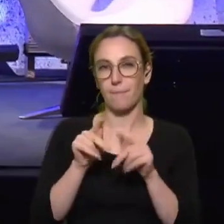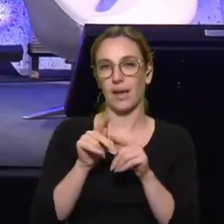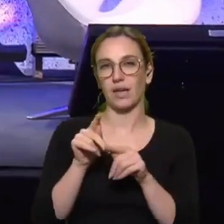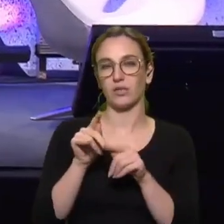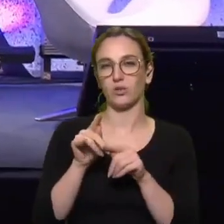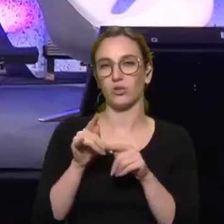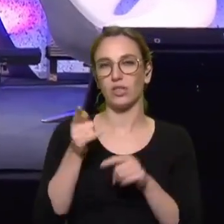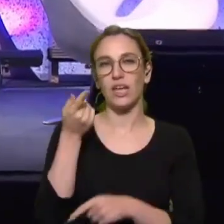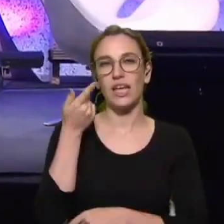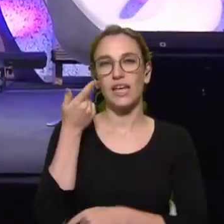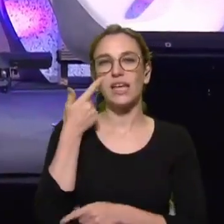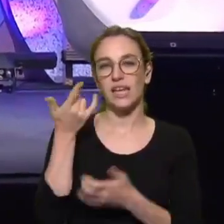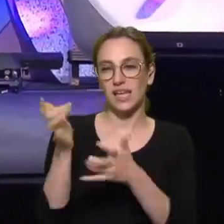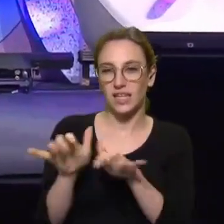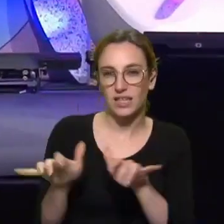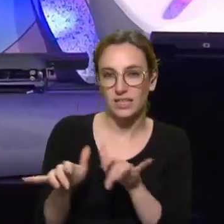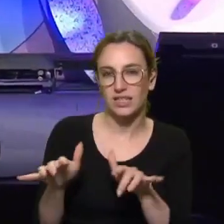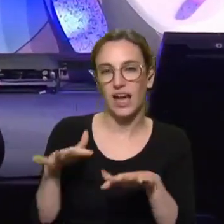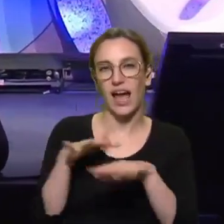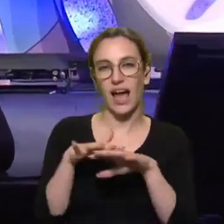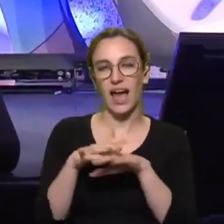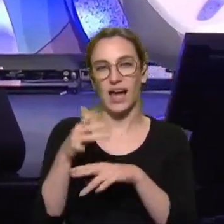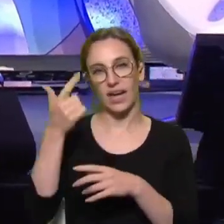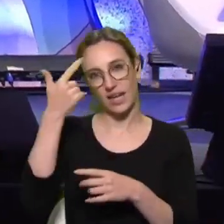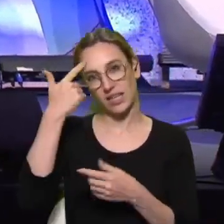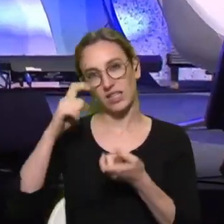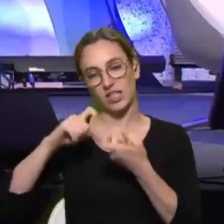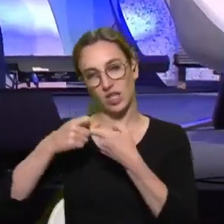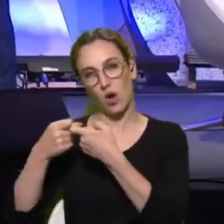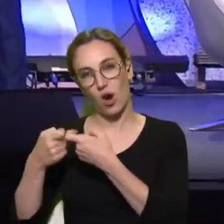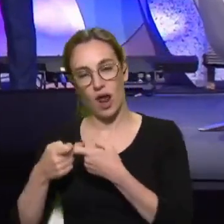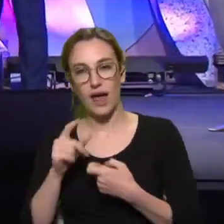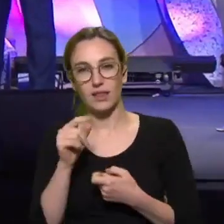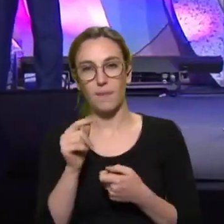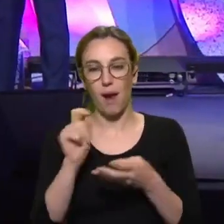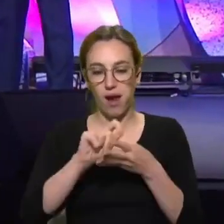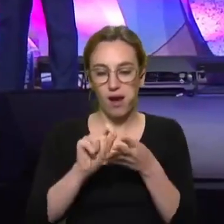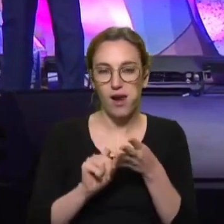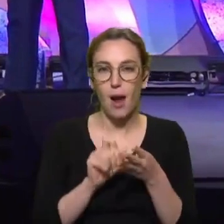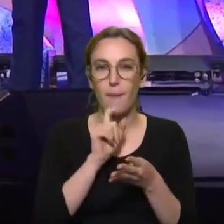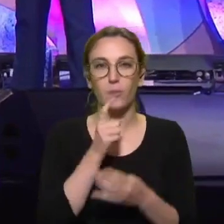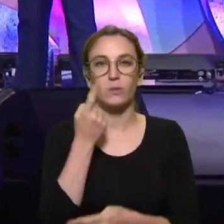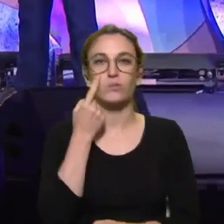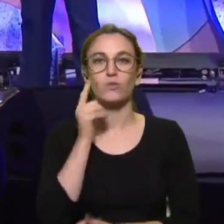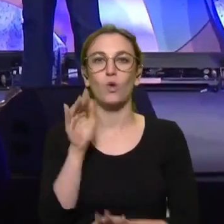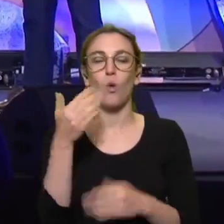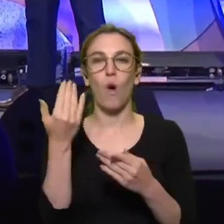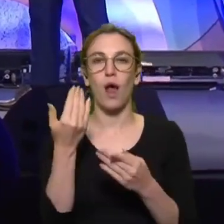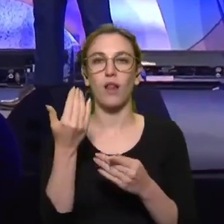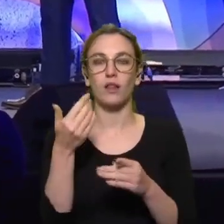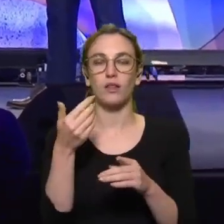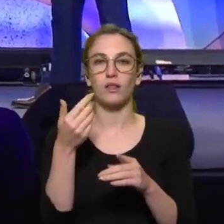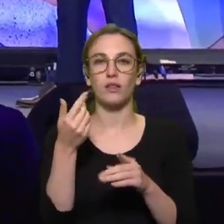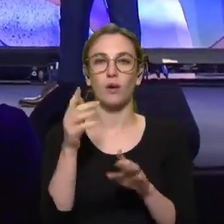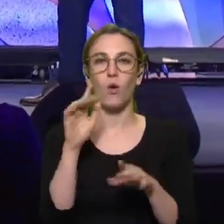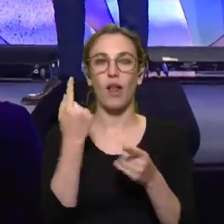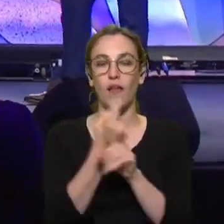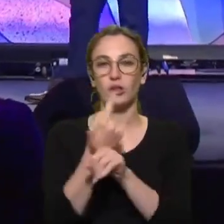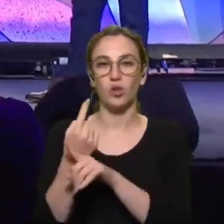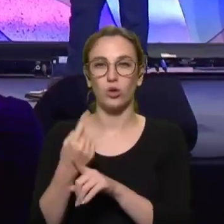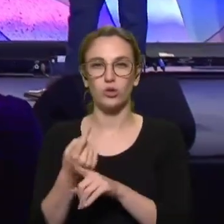como redes neurais e classificadores, para identificar dispositivos. Obrigada. E os resultados mostram que é possível